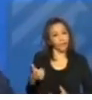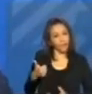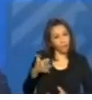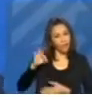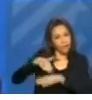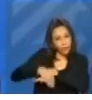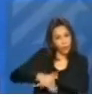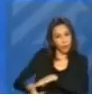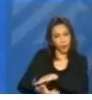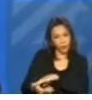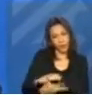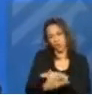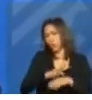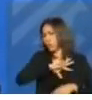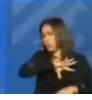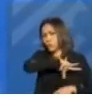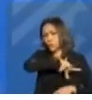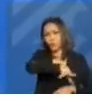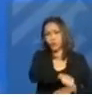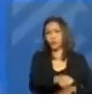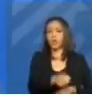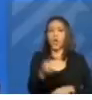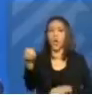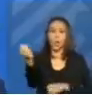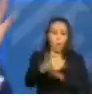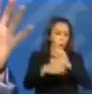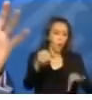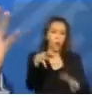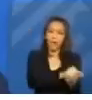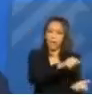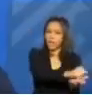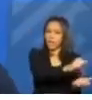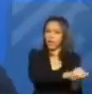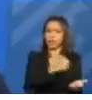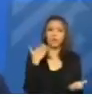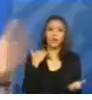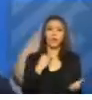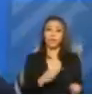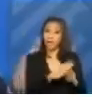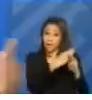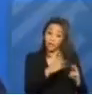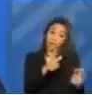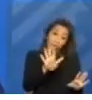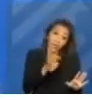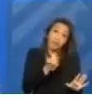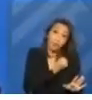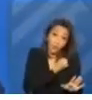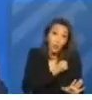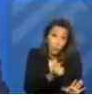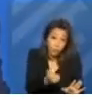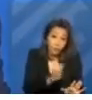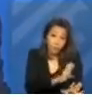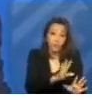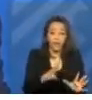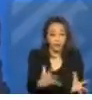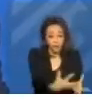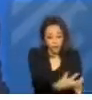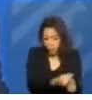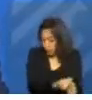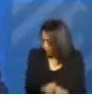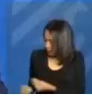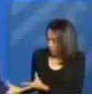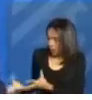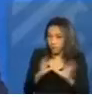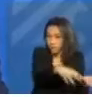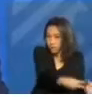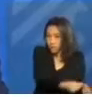Olha, tudo que a Caixa recebeu até as 10 horas da noite, estou dando um número porque a gente tem que fechar com a data prévia. A gente vai enviar